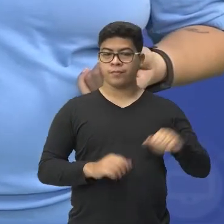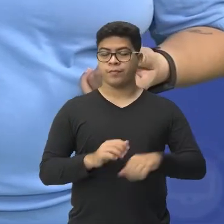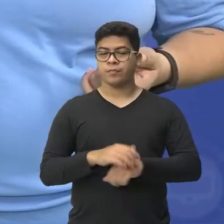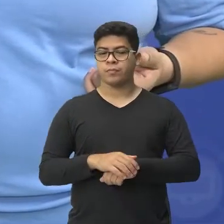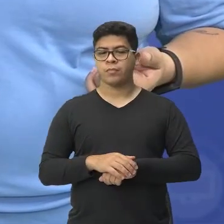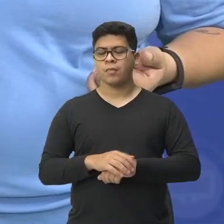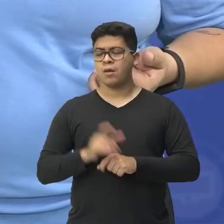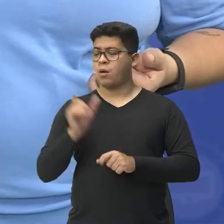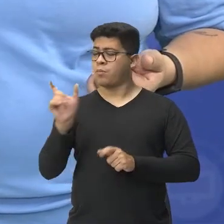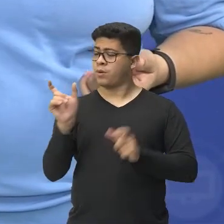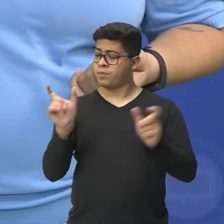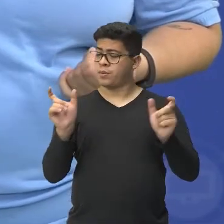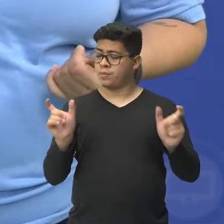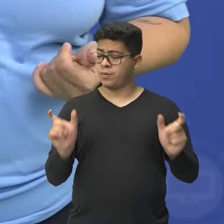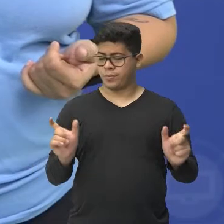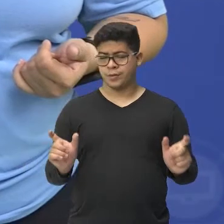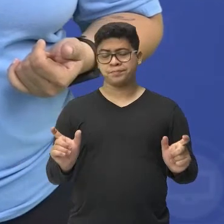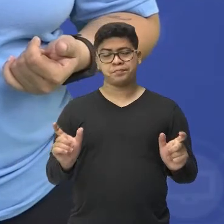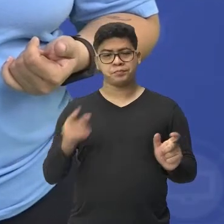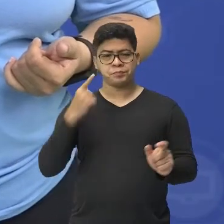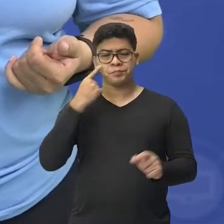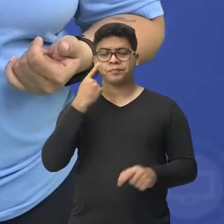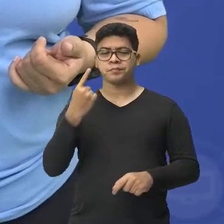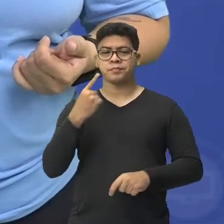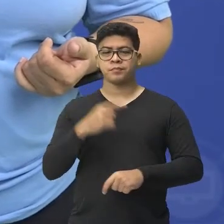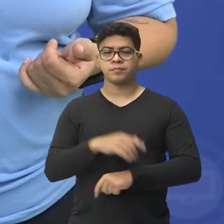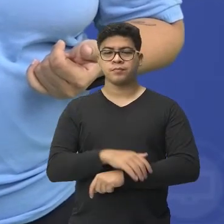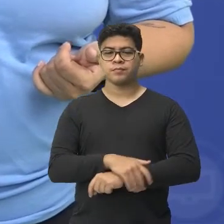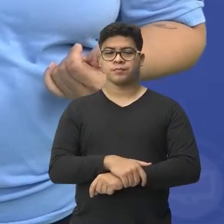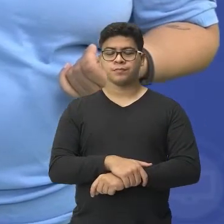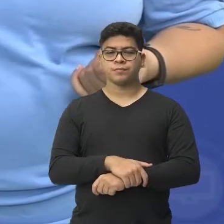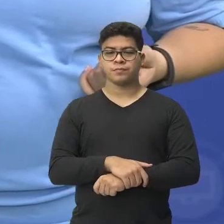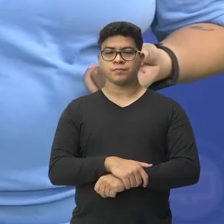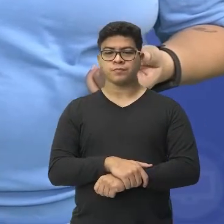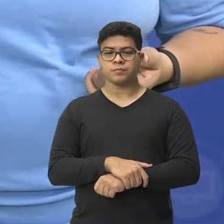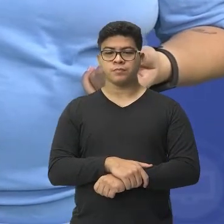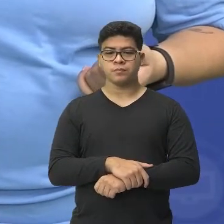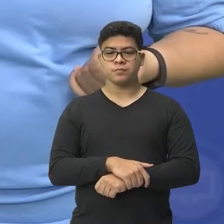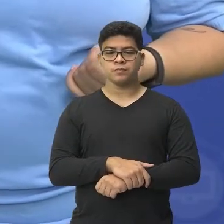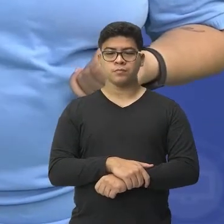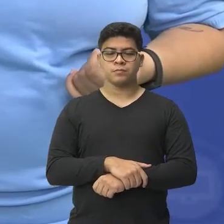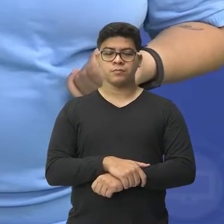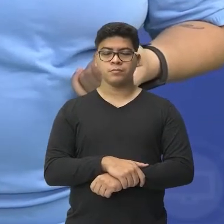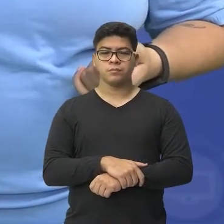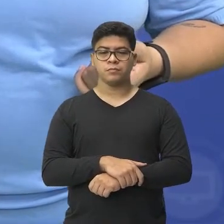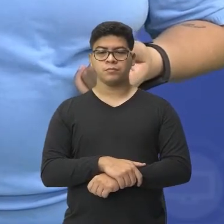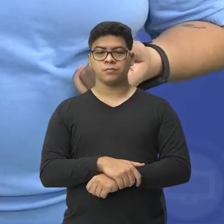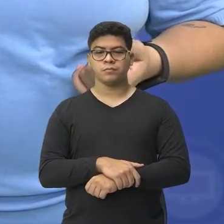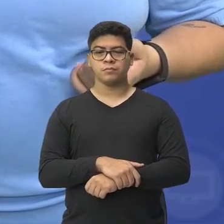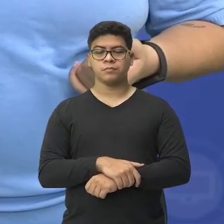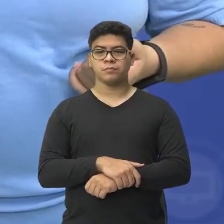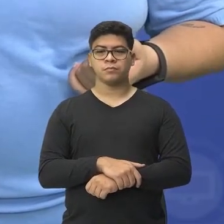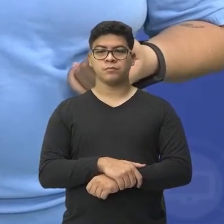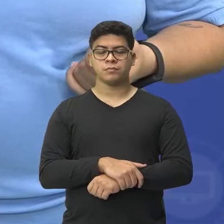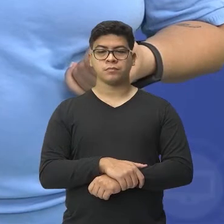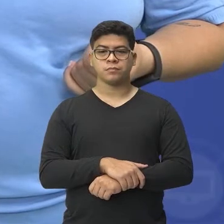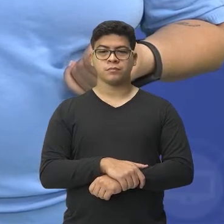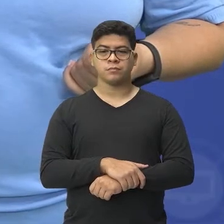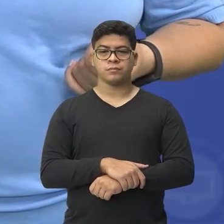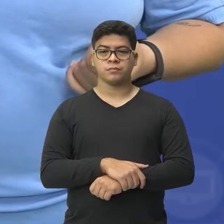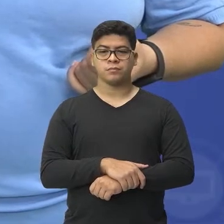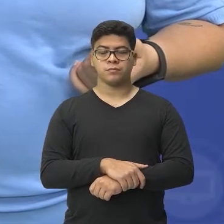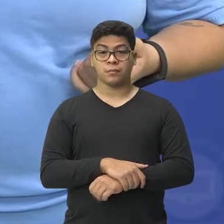pronome complemento os. E para ellos, ellas ou ustedes, o pronome complemento é los ou